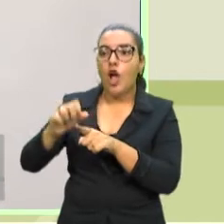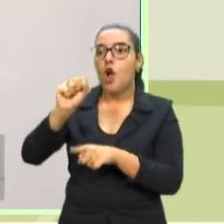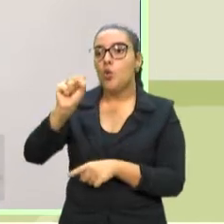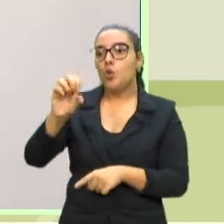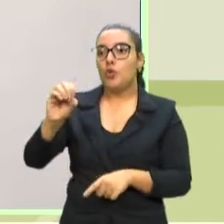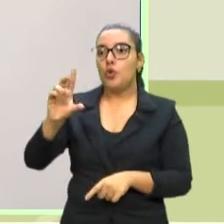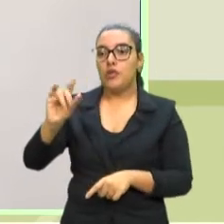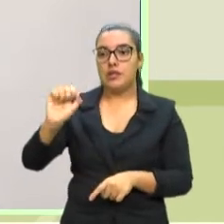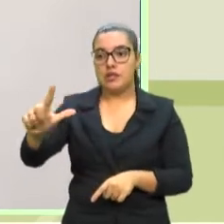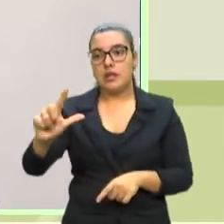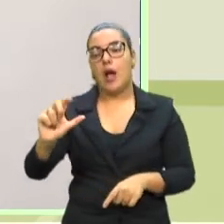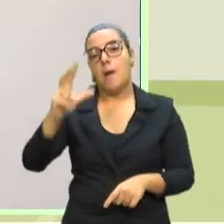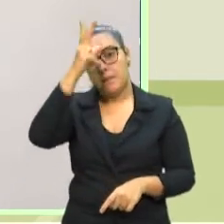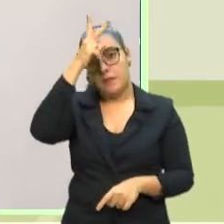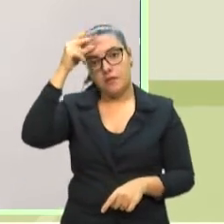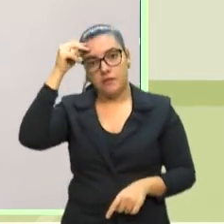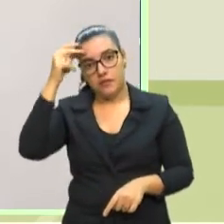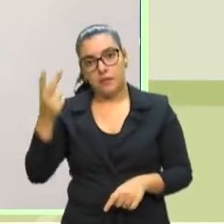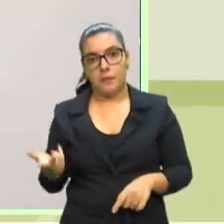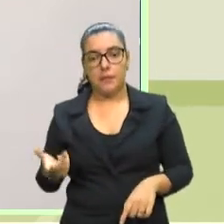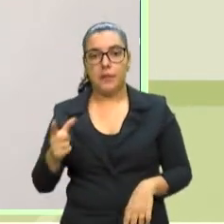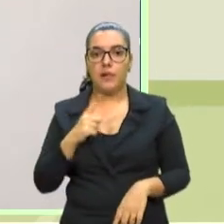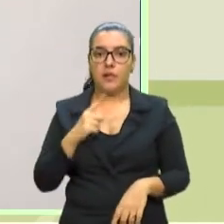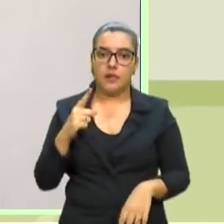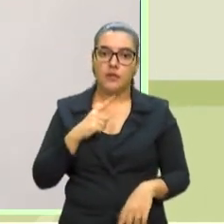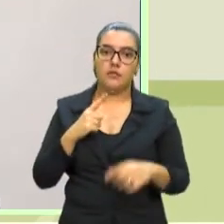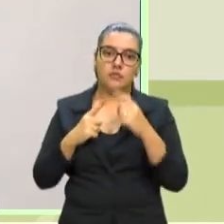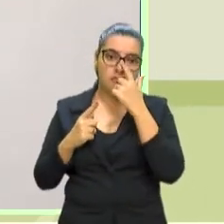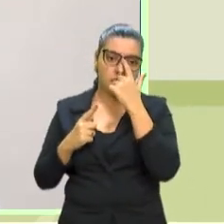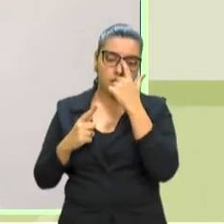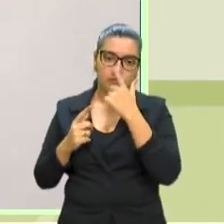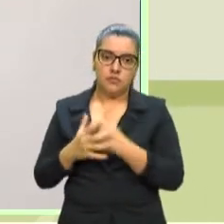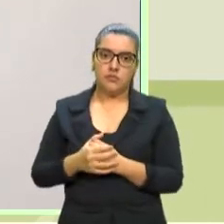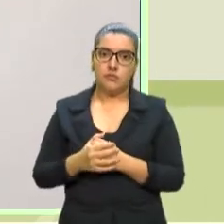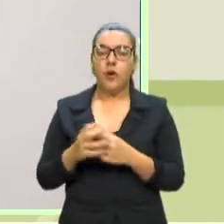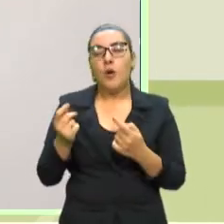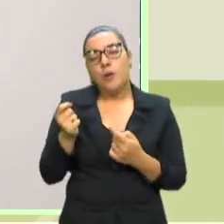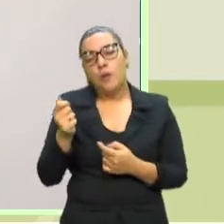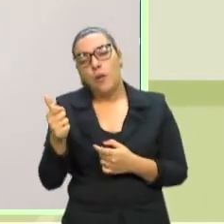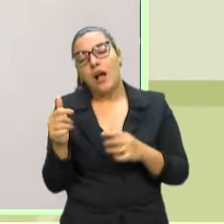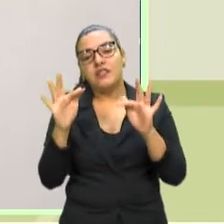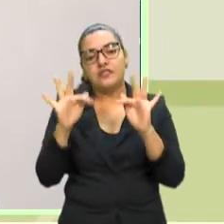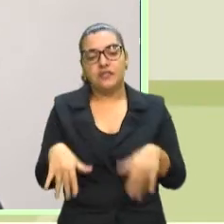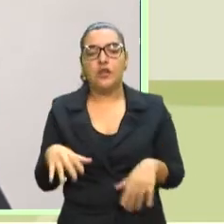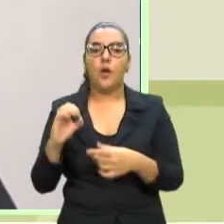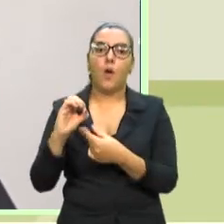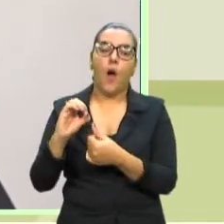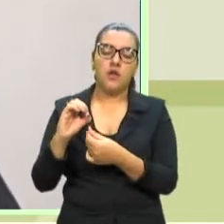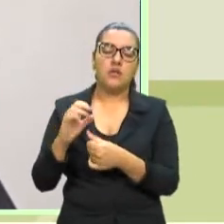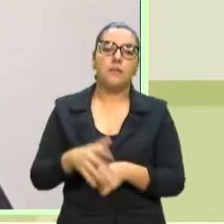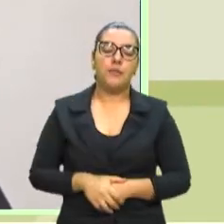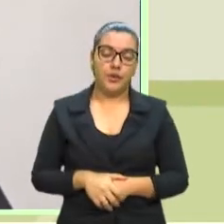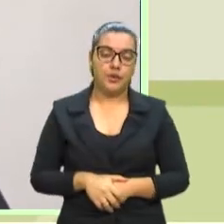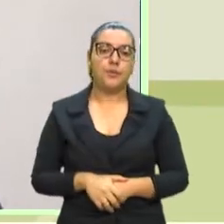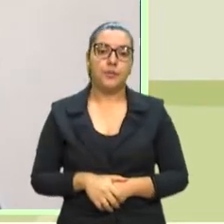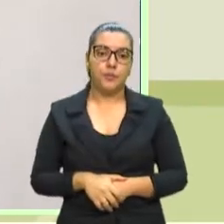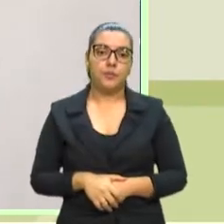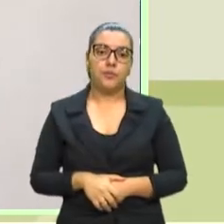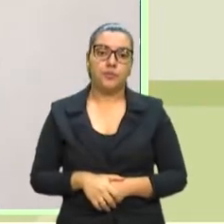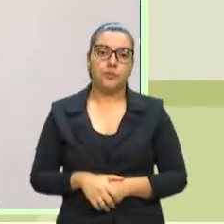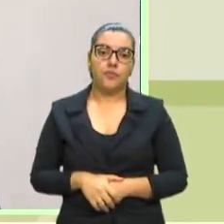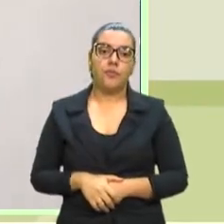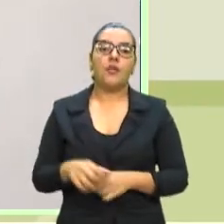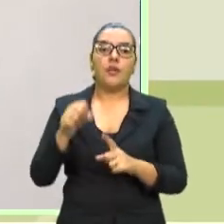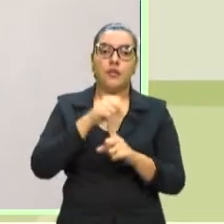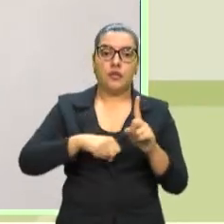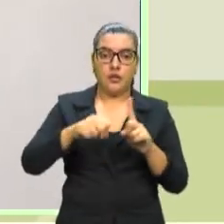da prefeitura está se esgotando, o orçamento também estourando. Então, a sociedade